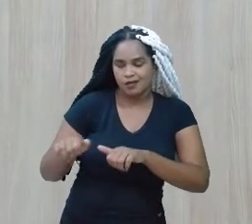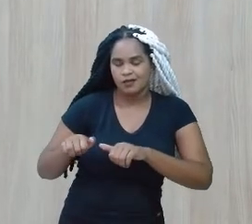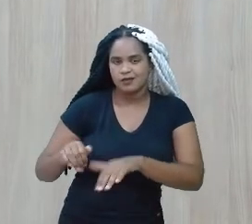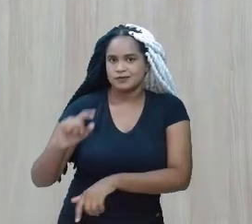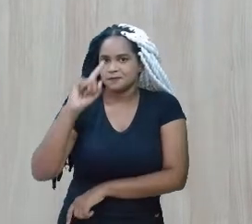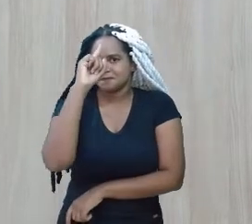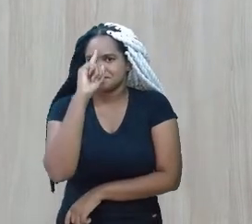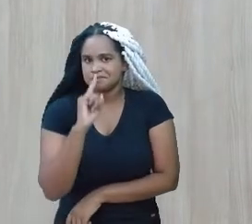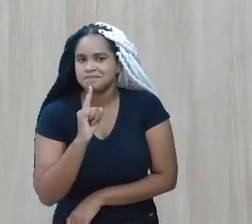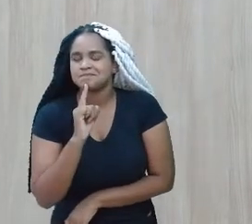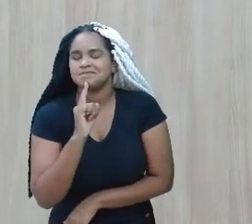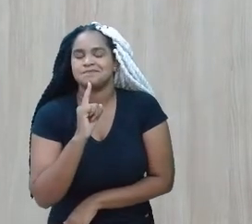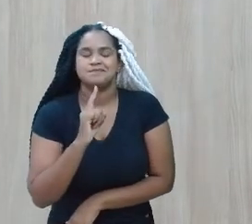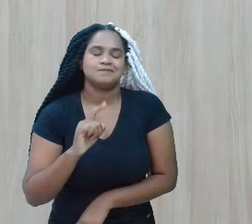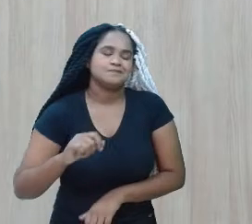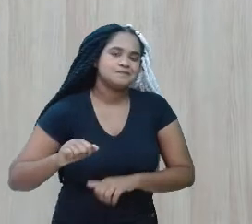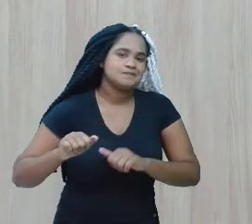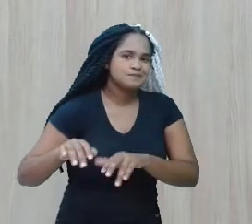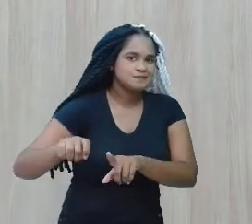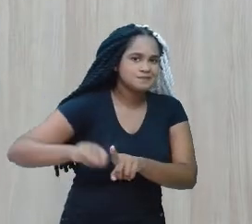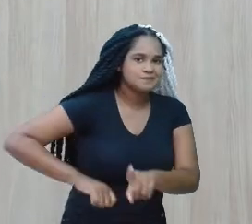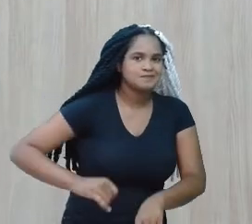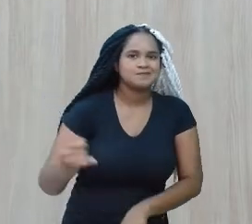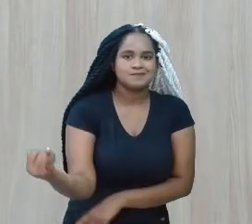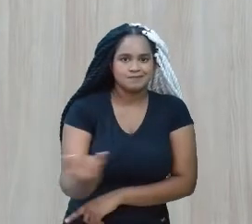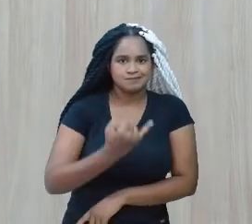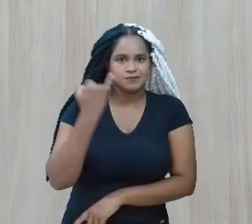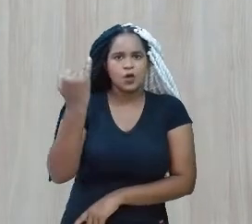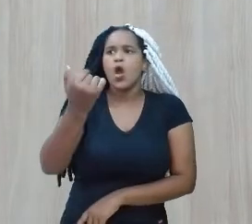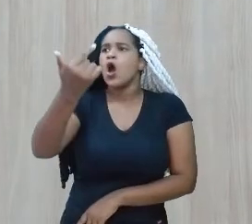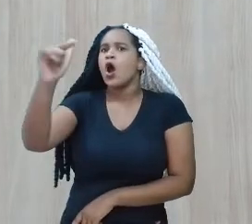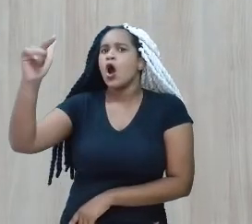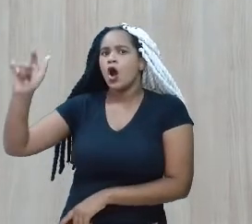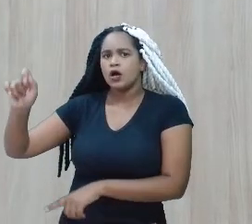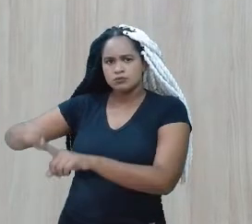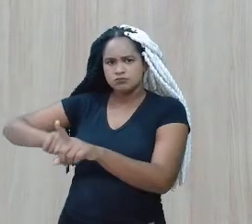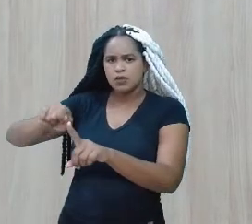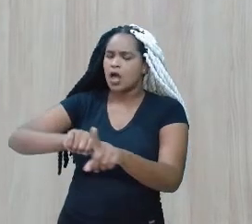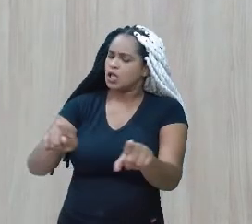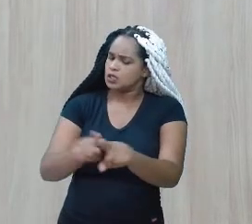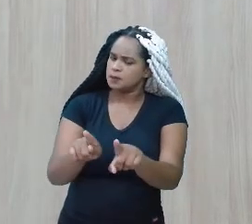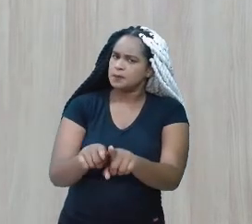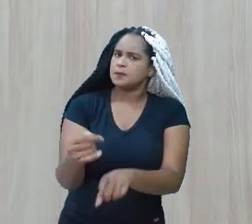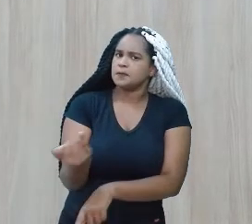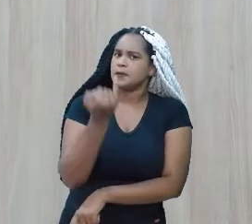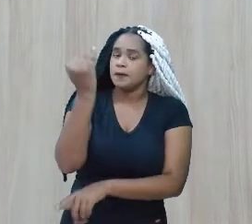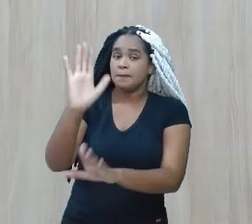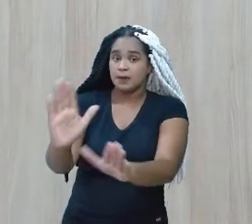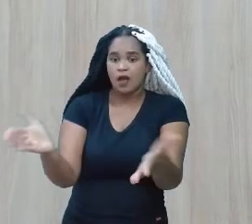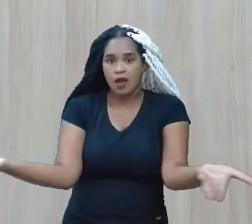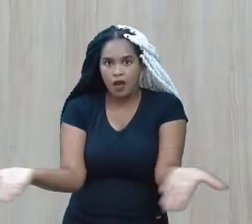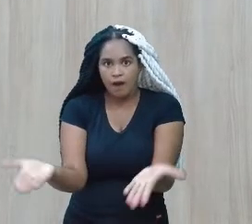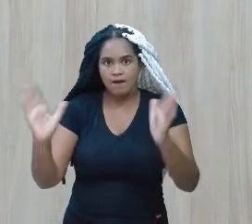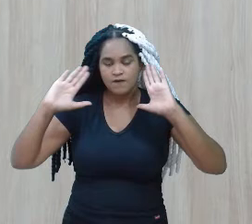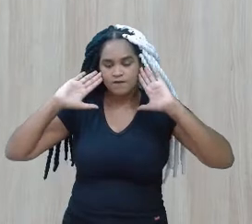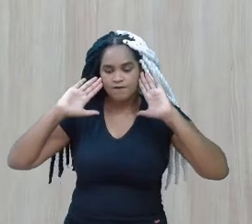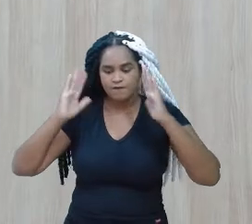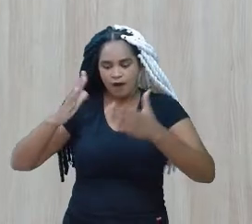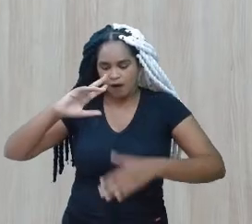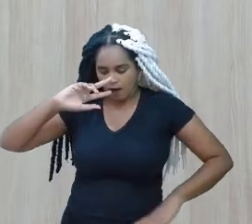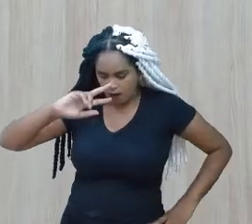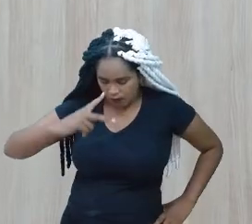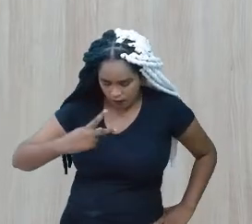mês muito importante, como todos os outros meses, mas é um mês onde precisamos prestar atenção nas